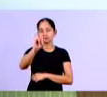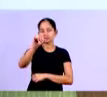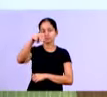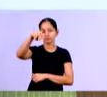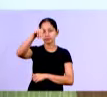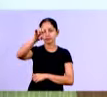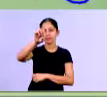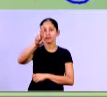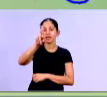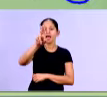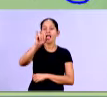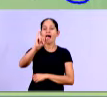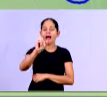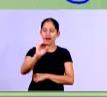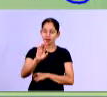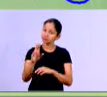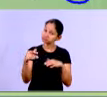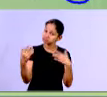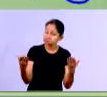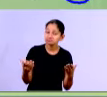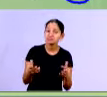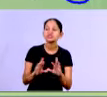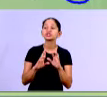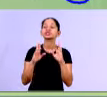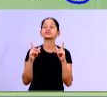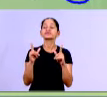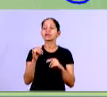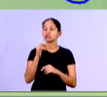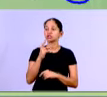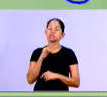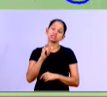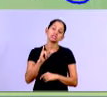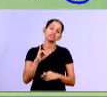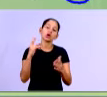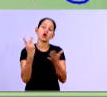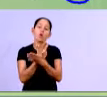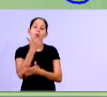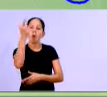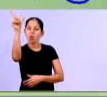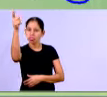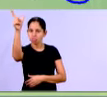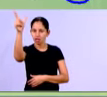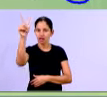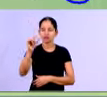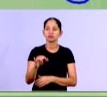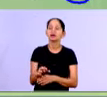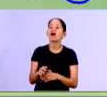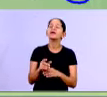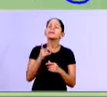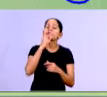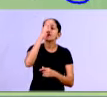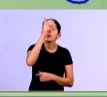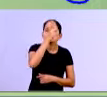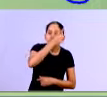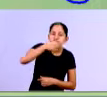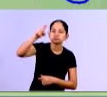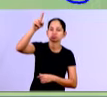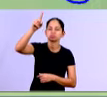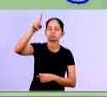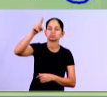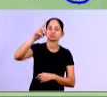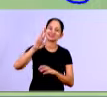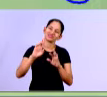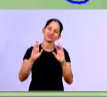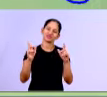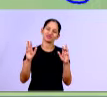segundo grau, essa reta faria algo do tipo assim, ó, ok? Uma curva, ou seja, os juros